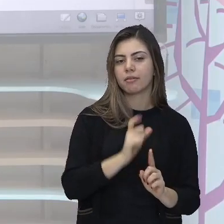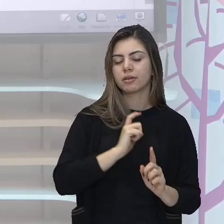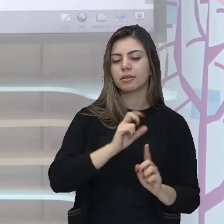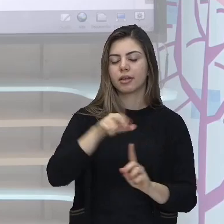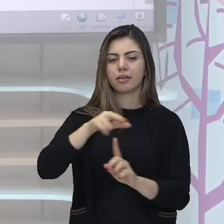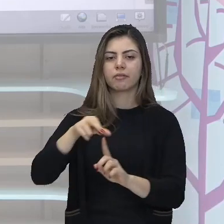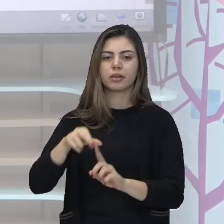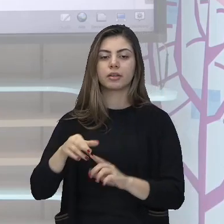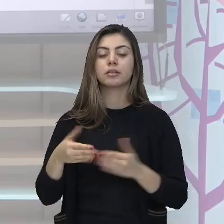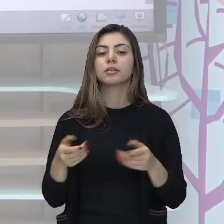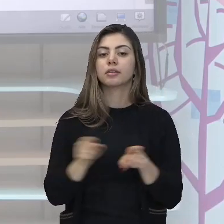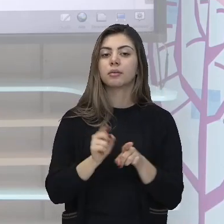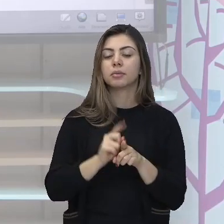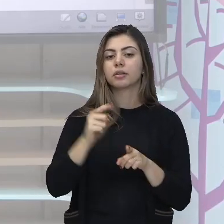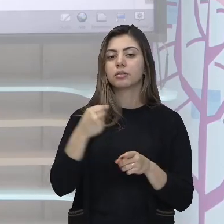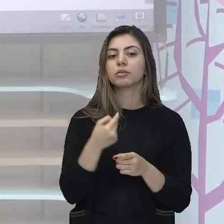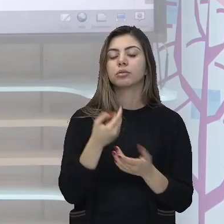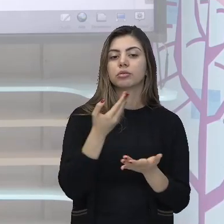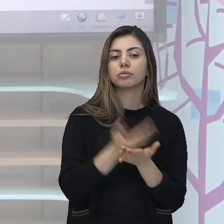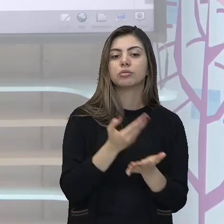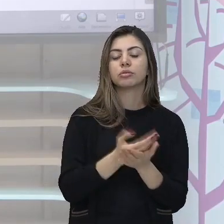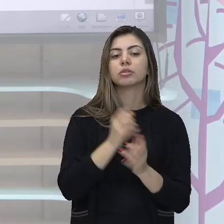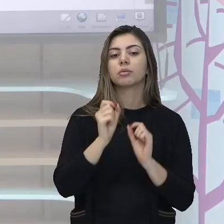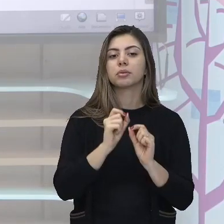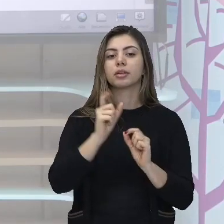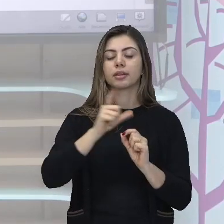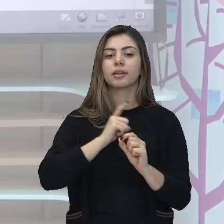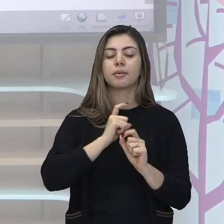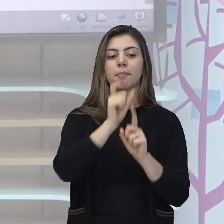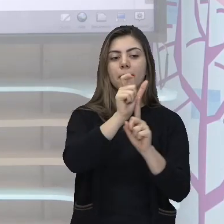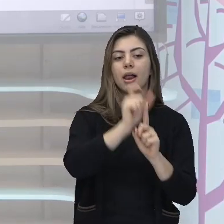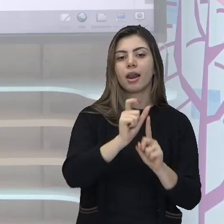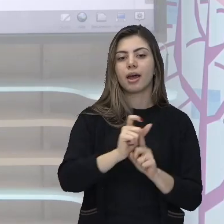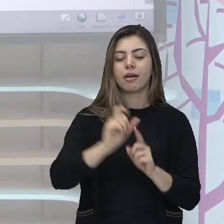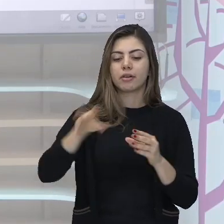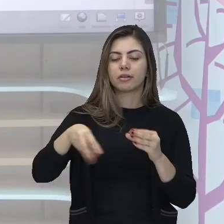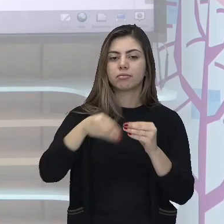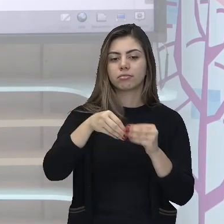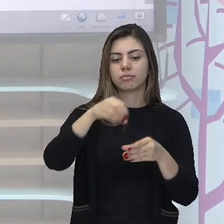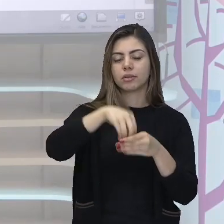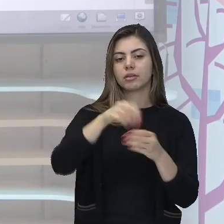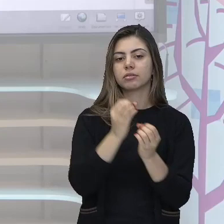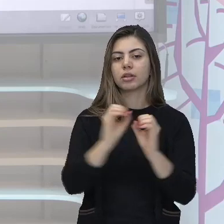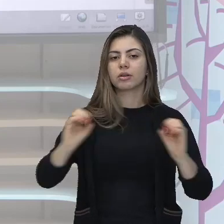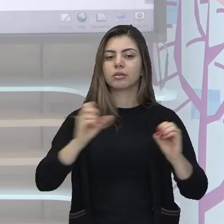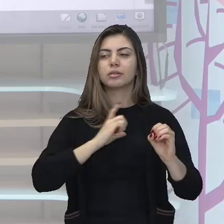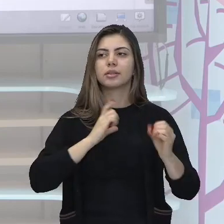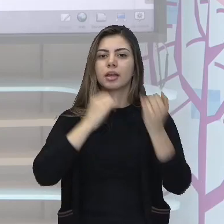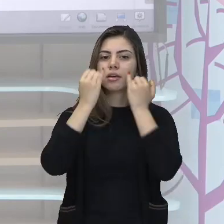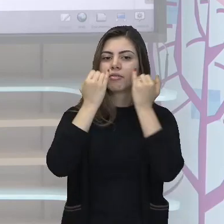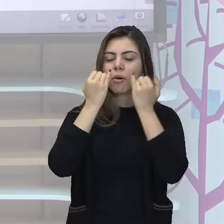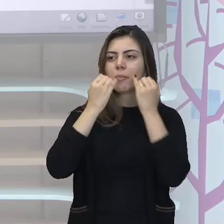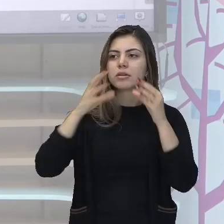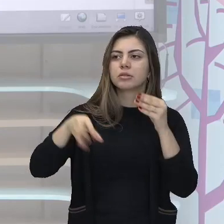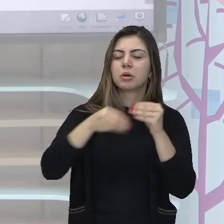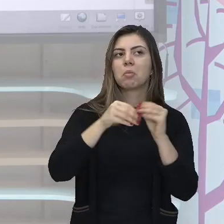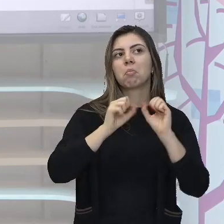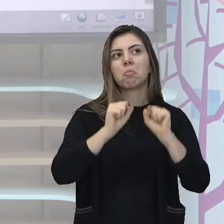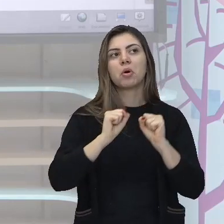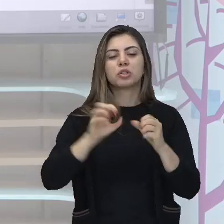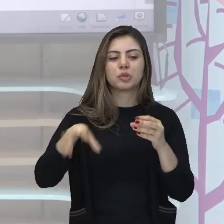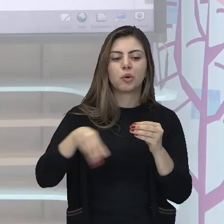os termos integrantes da oração atribuem essas informações complementares, que podem ser o complemento do verbo,